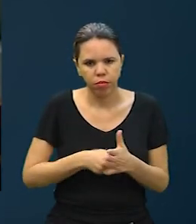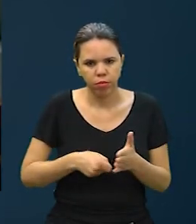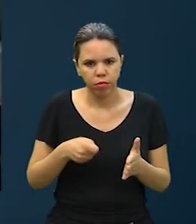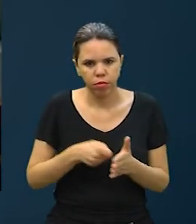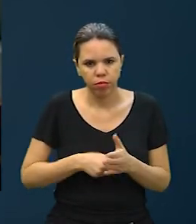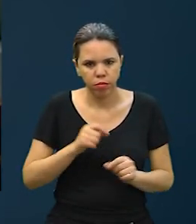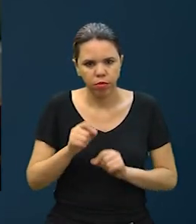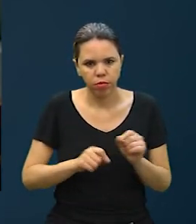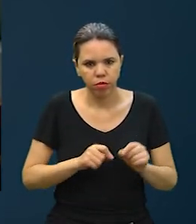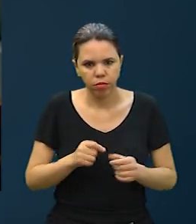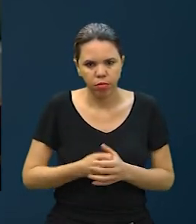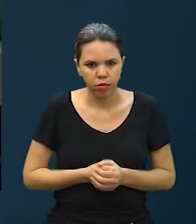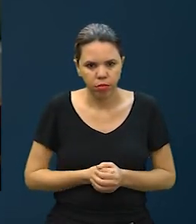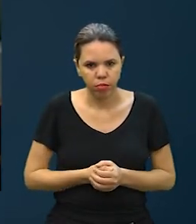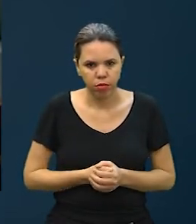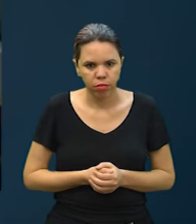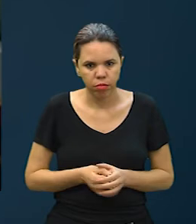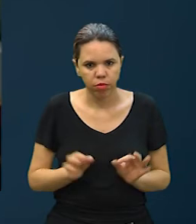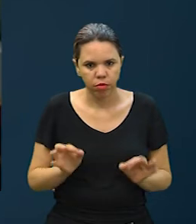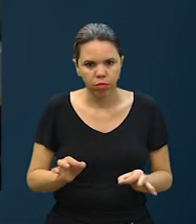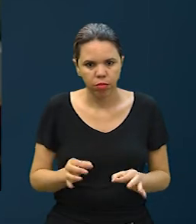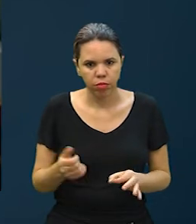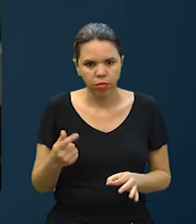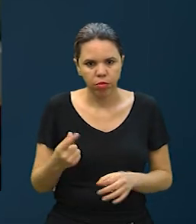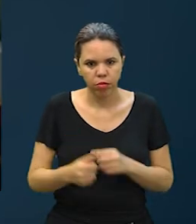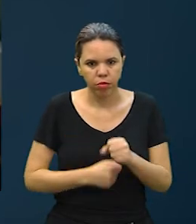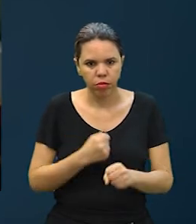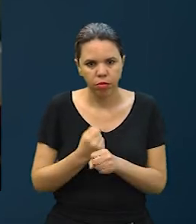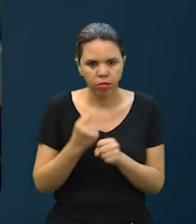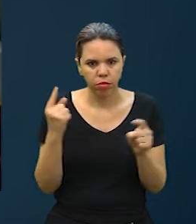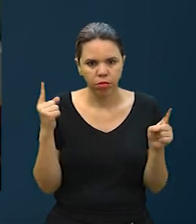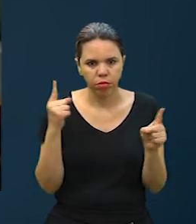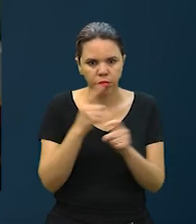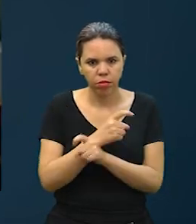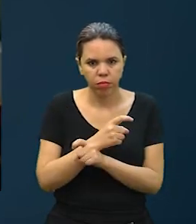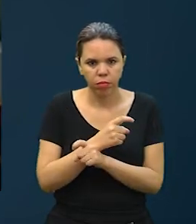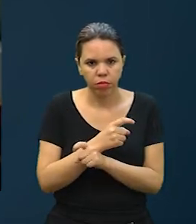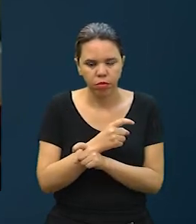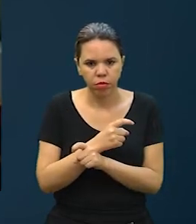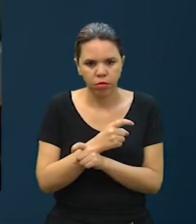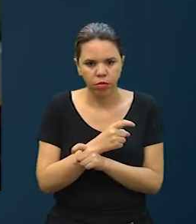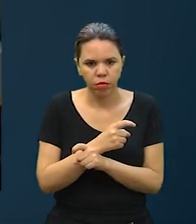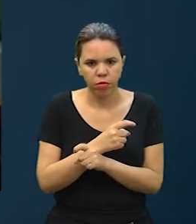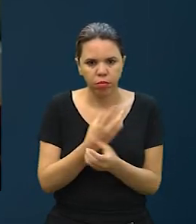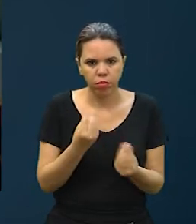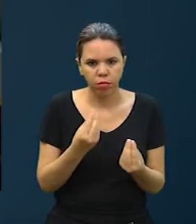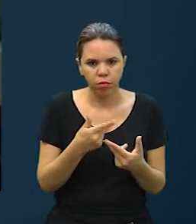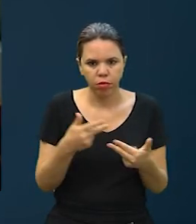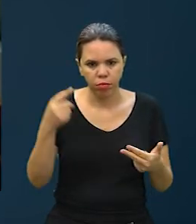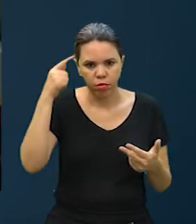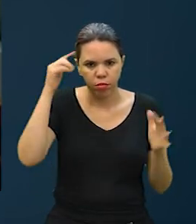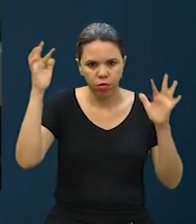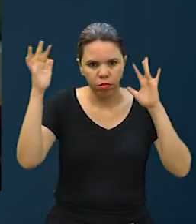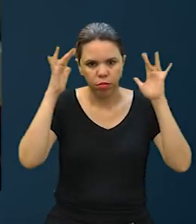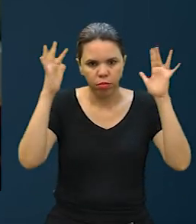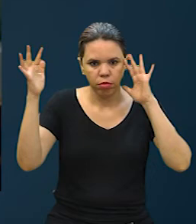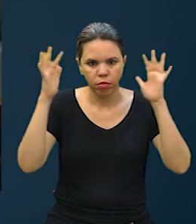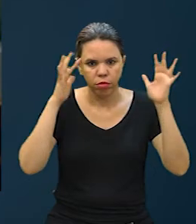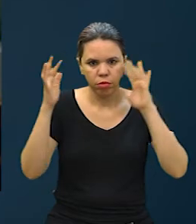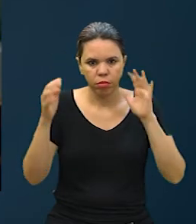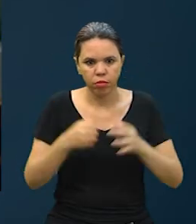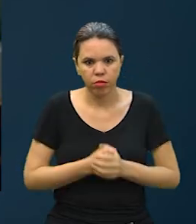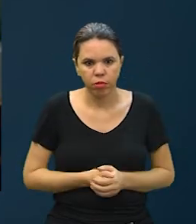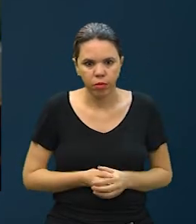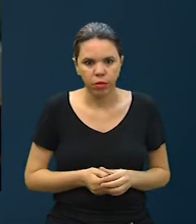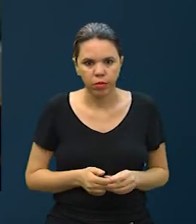persistir. Com certeza os primeiros anos vão ser difíceis. vai passar um monte de coisa na sua